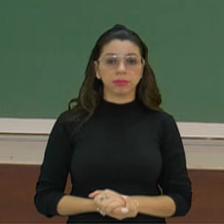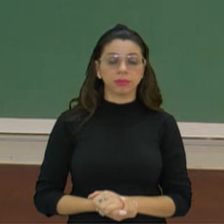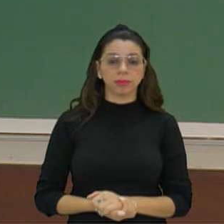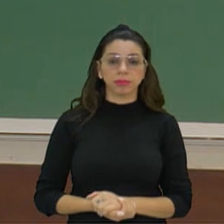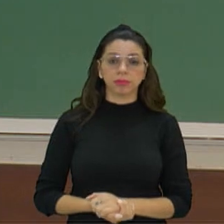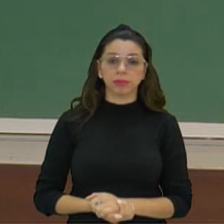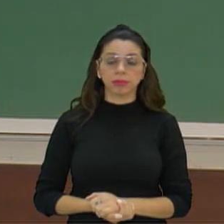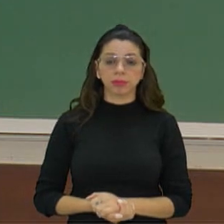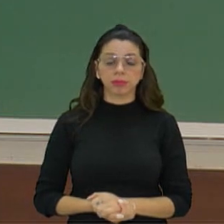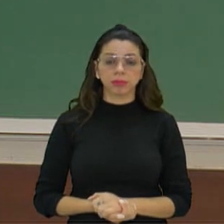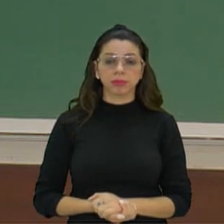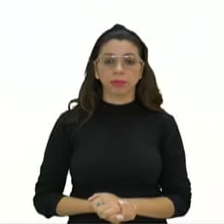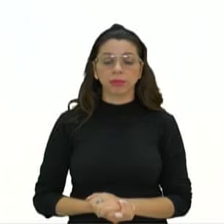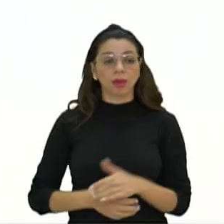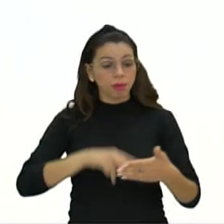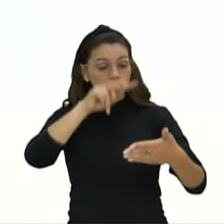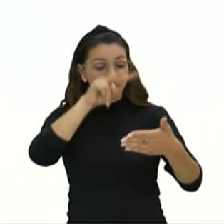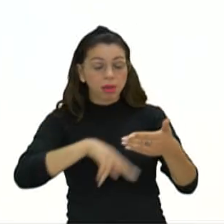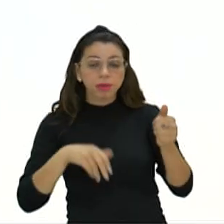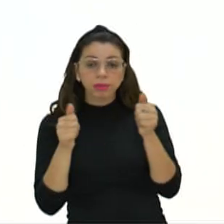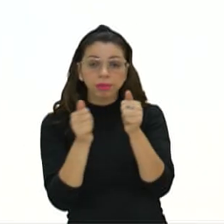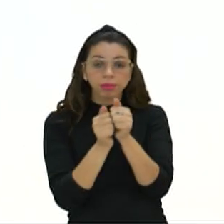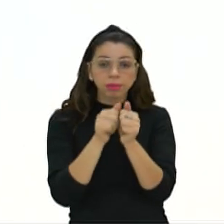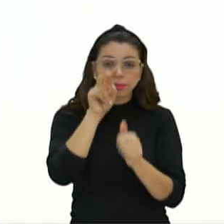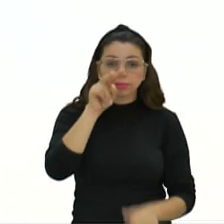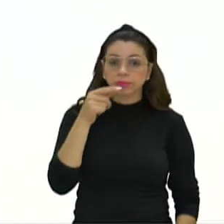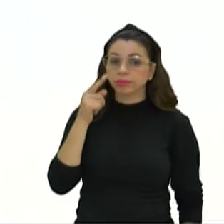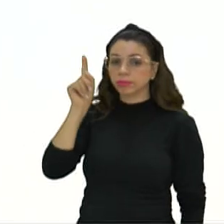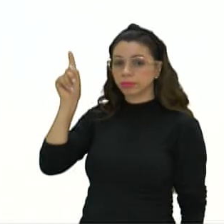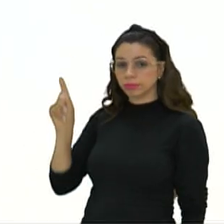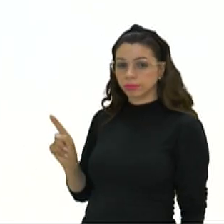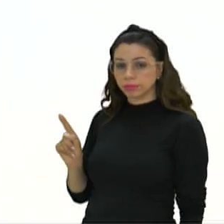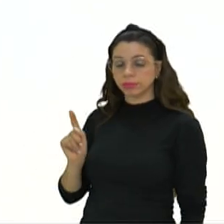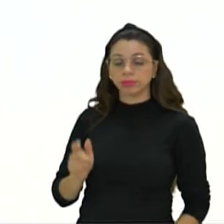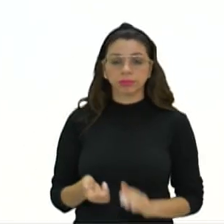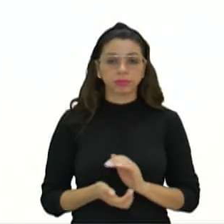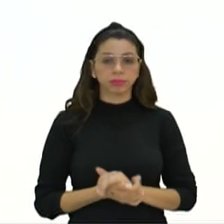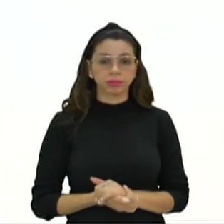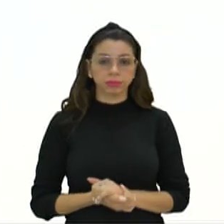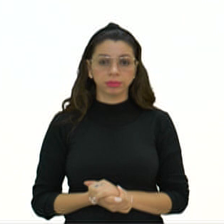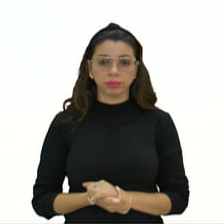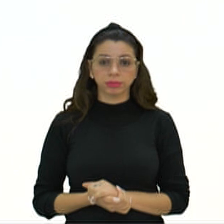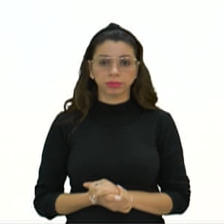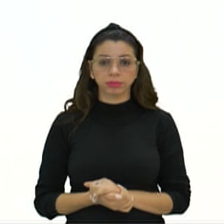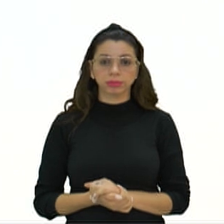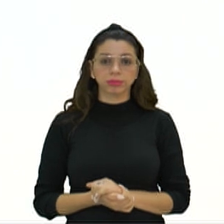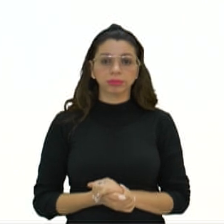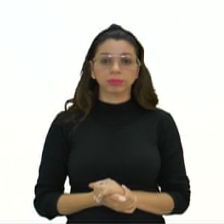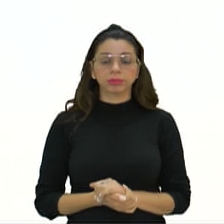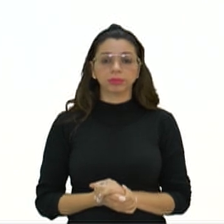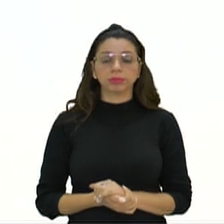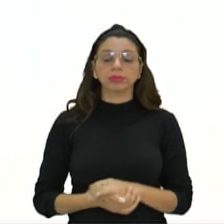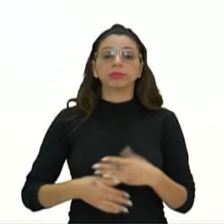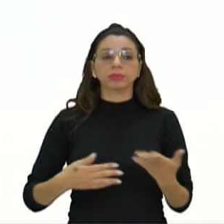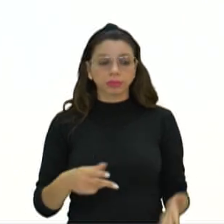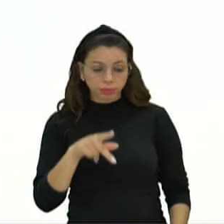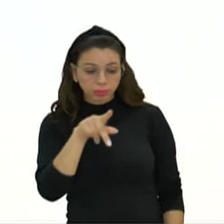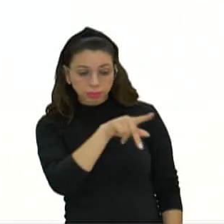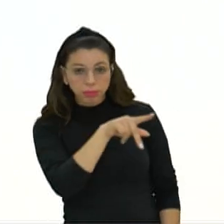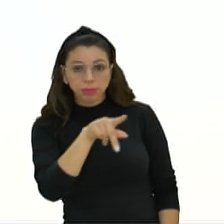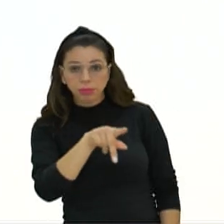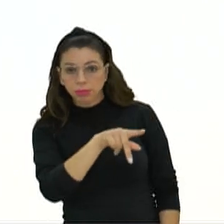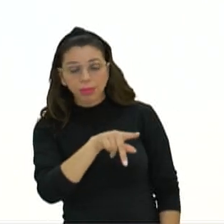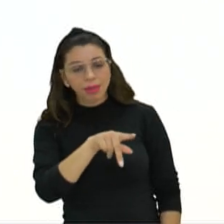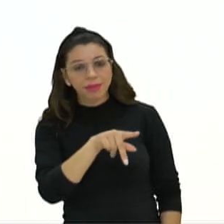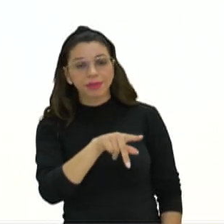leiam comigo, olha. Read a brief explanation about Petrópolis made by a teacher. Então, é uma professora, que vamos fingir